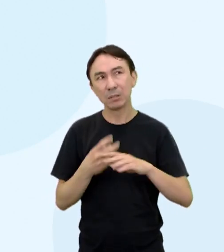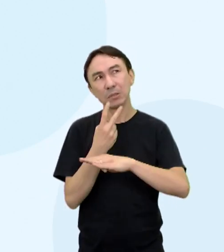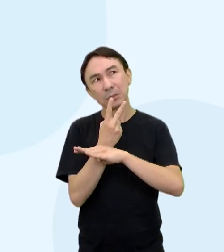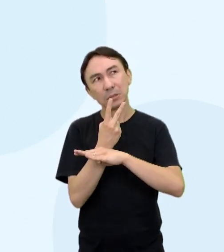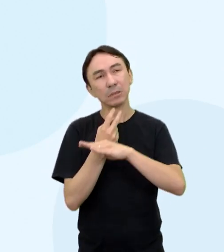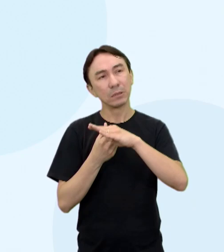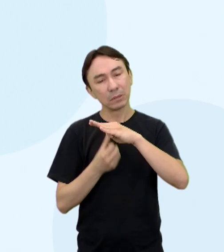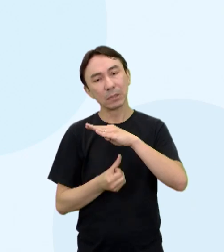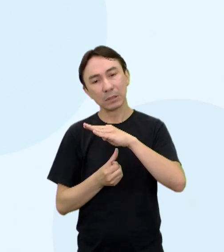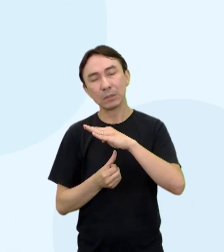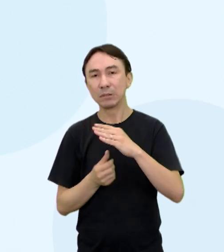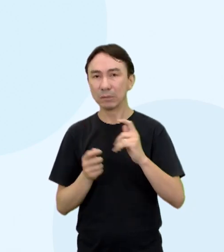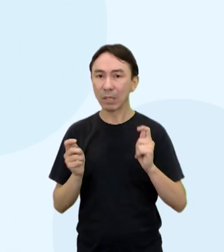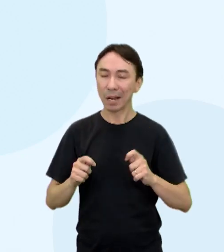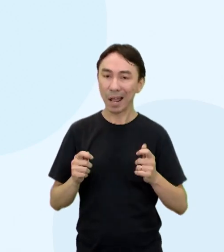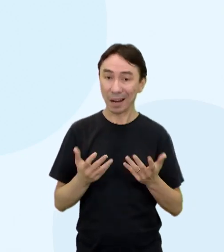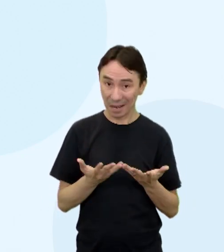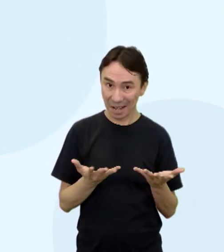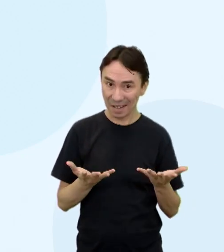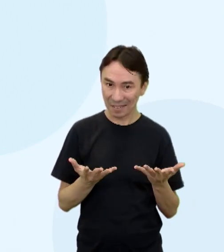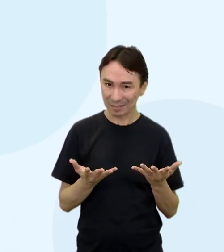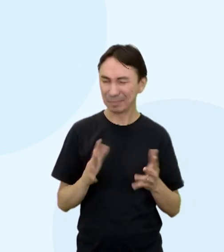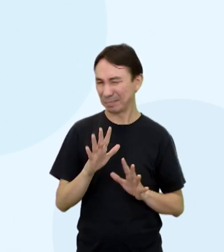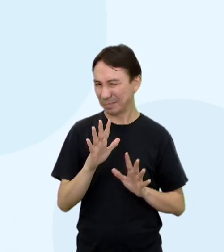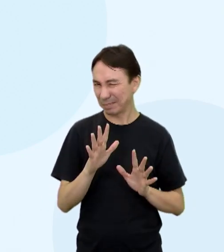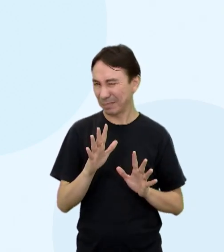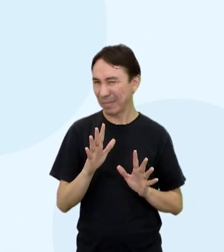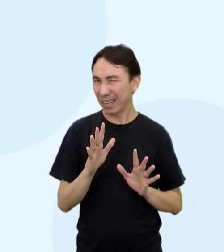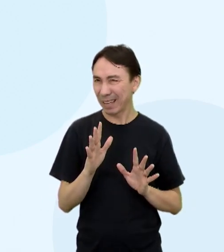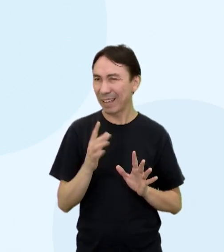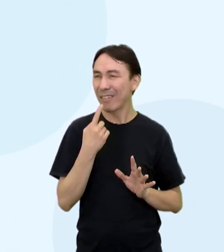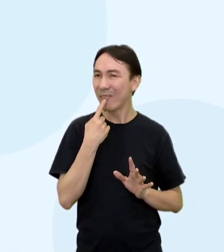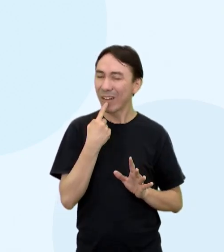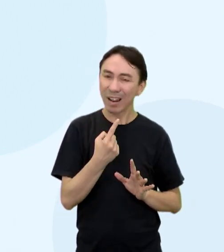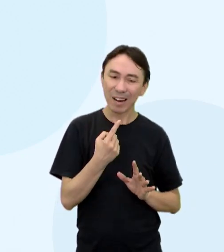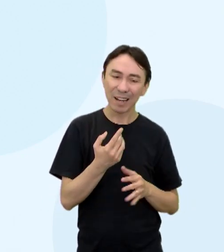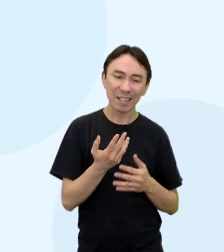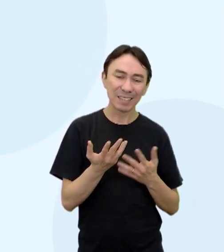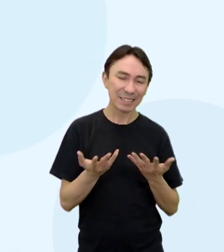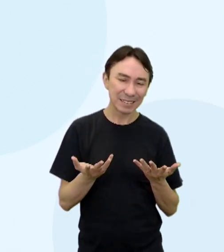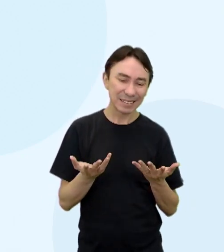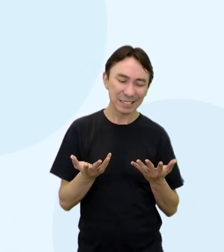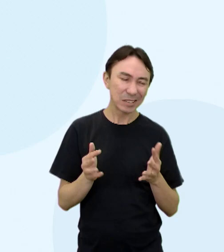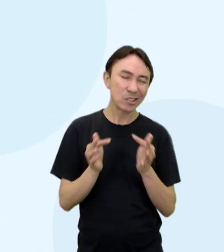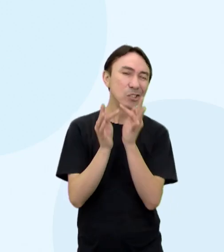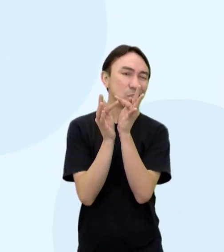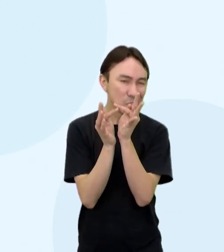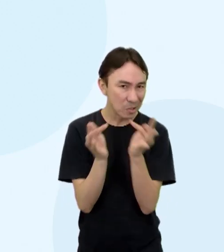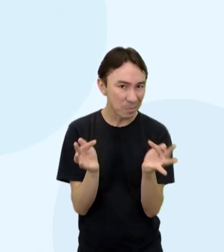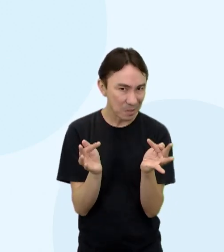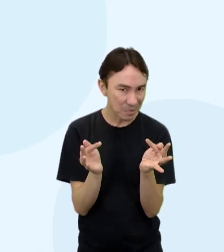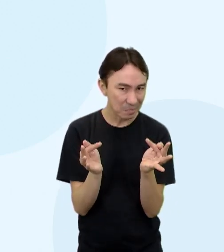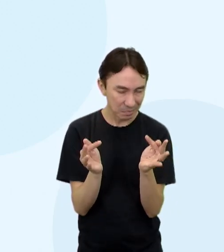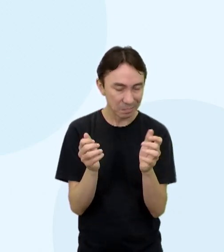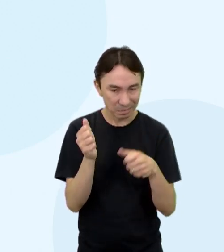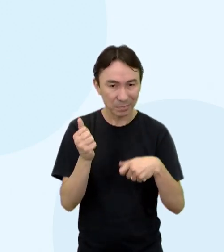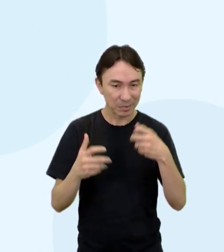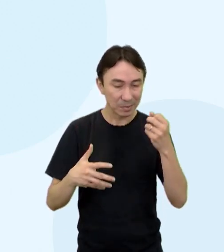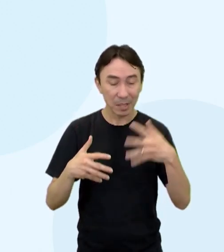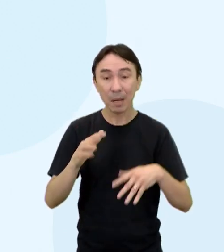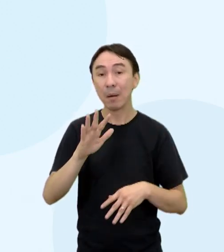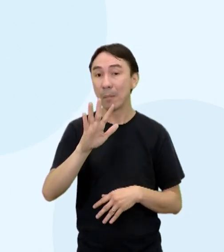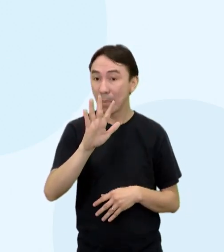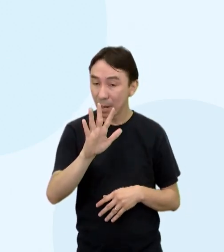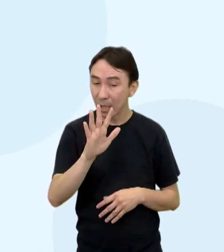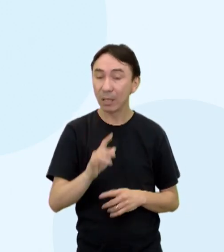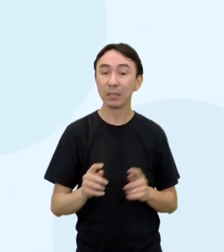voltado para cima, né? Isso falando de uma forma assim muito simples, né? Mas a gente pode expressar isso,